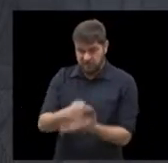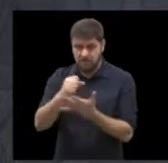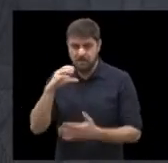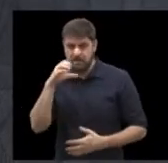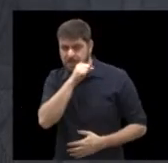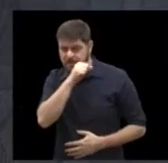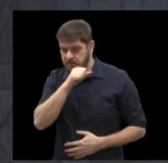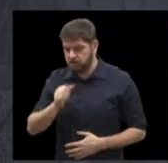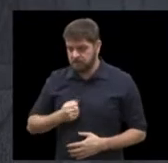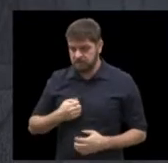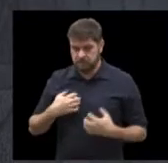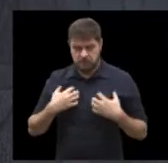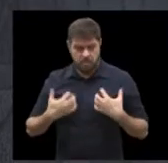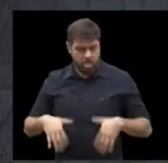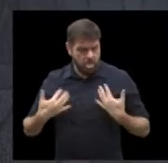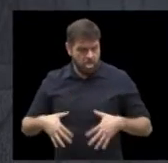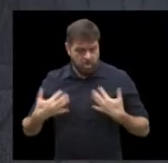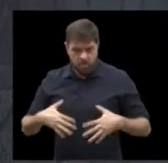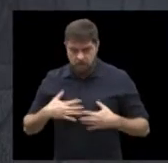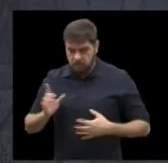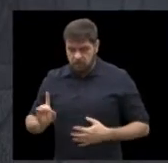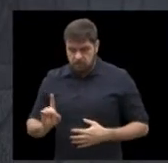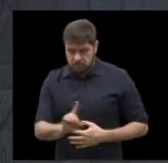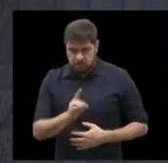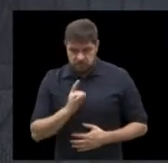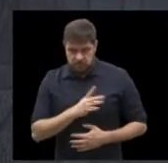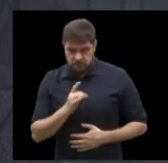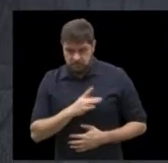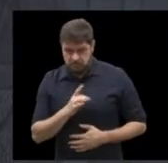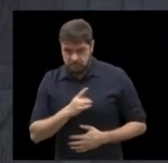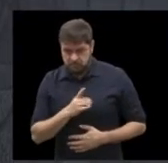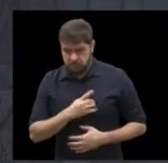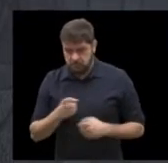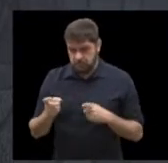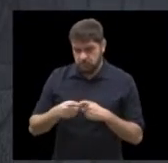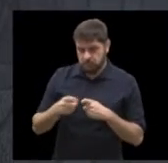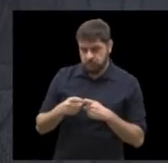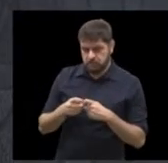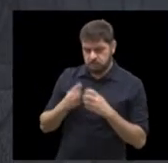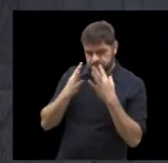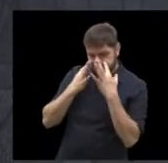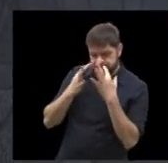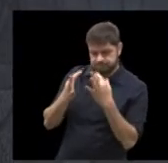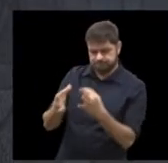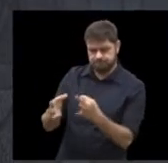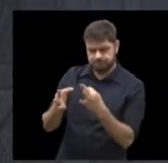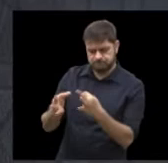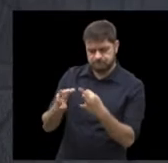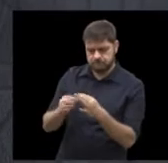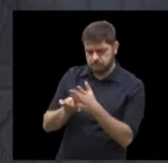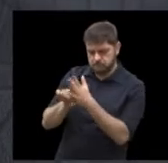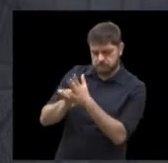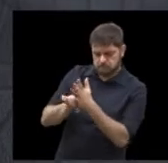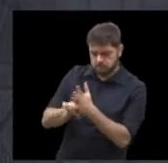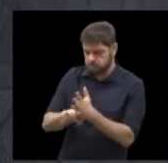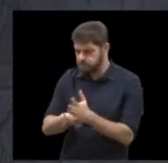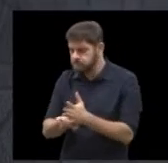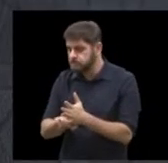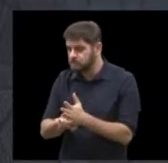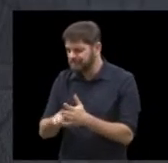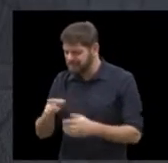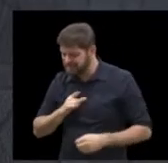tensão, às vezes, um pouco maior, né? Então, a atenção para os colegas que trabalham em pronto-socorro é exatamente essa. Quando tem alguma